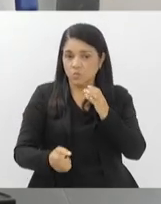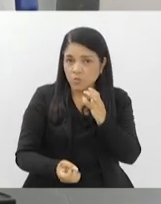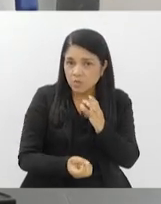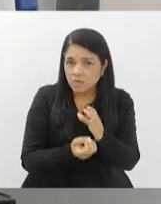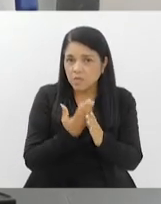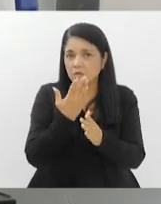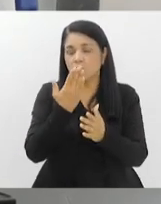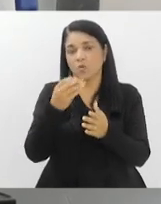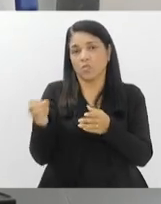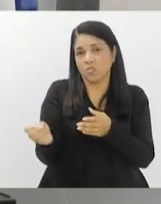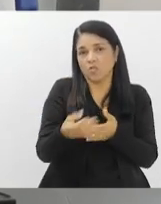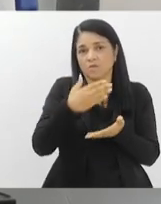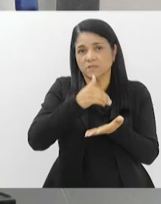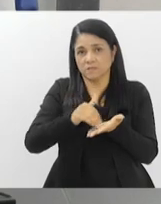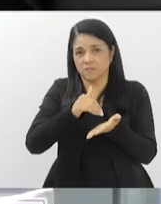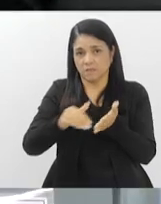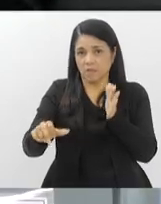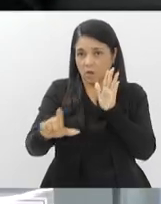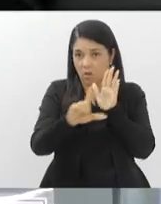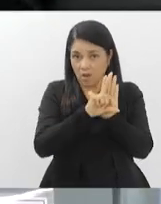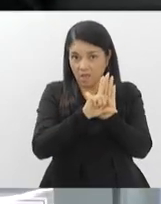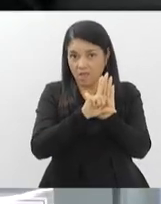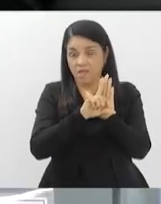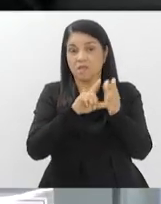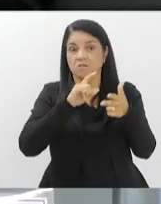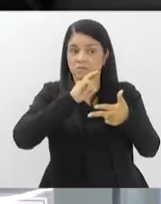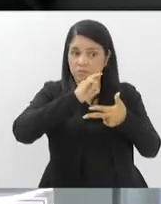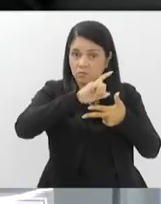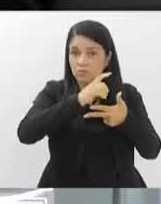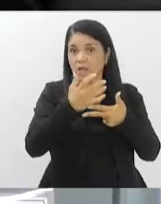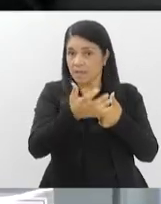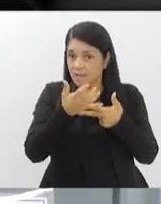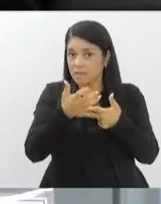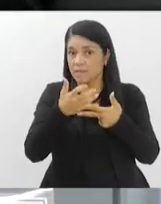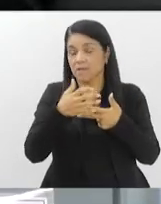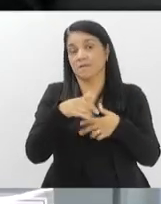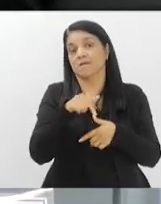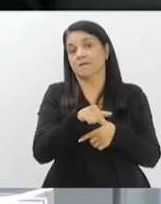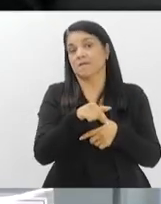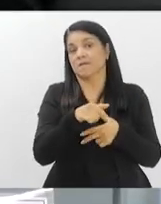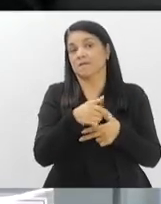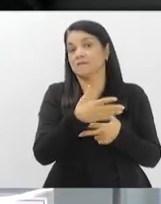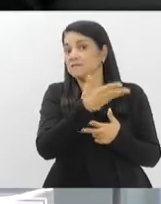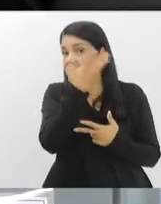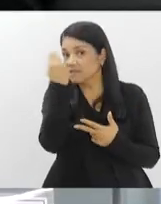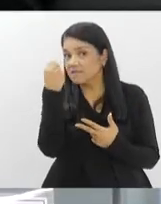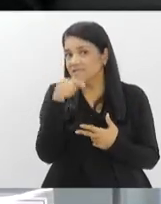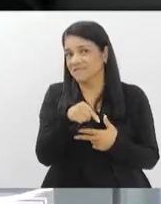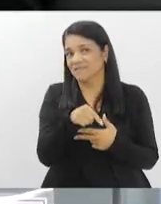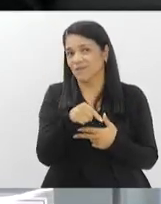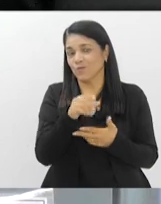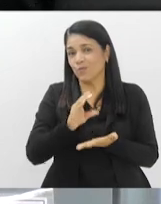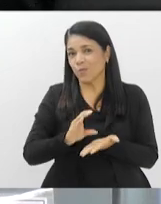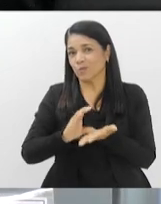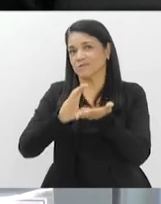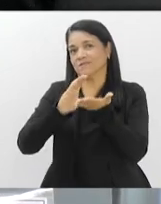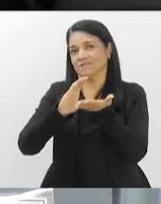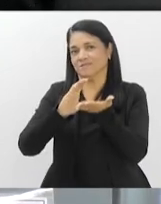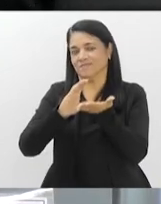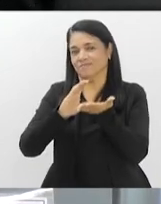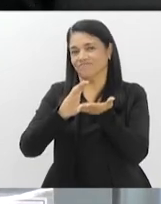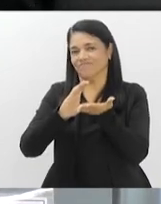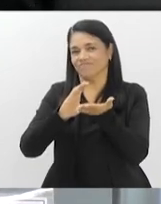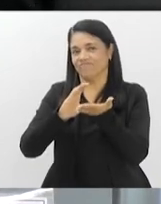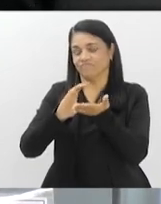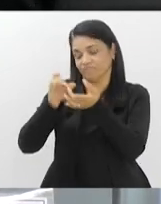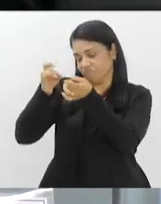nova secretaria, por lei que o Executivo queria, presidente, ele então... esqueceu do conselho e deixou o